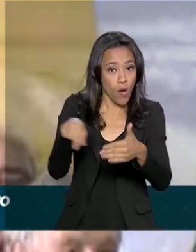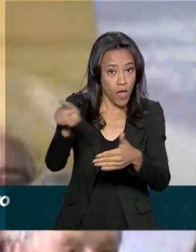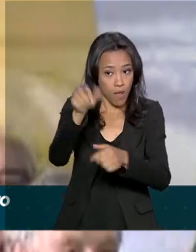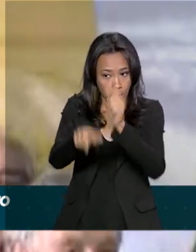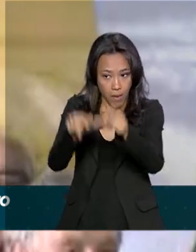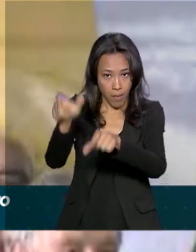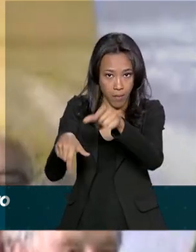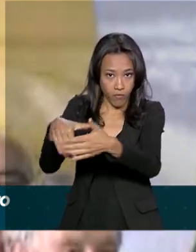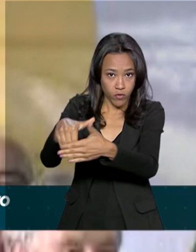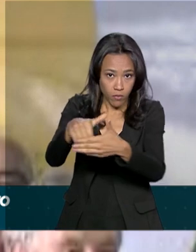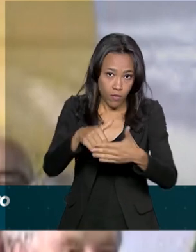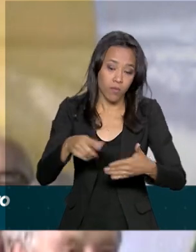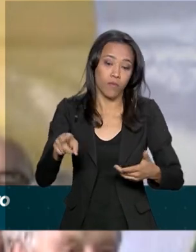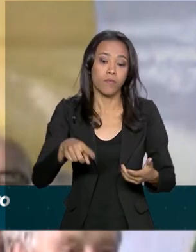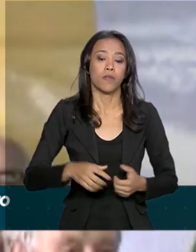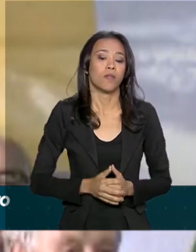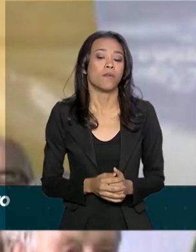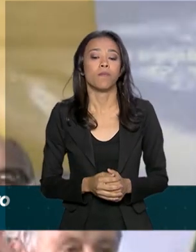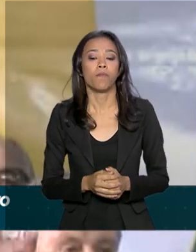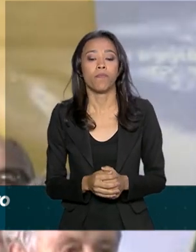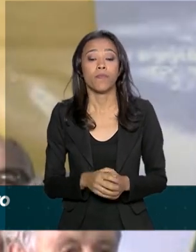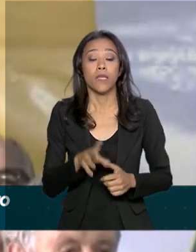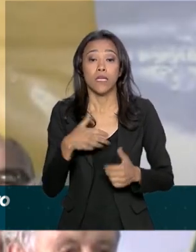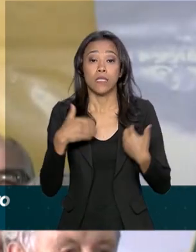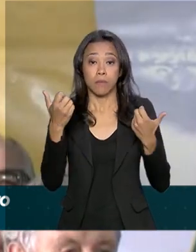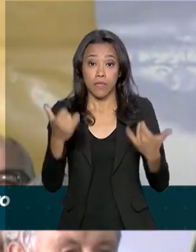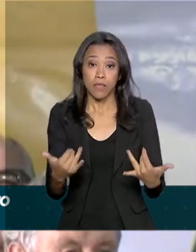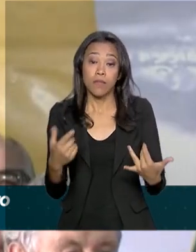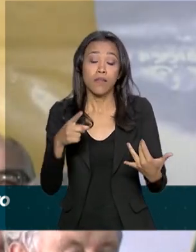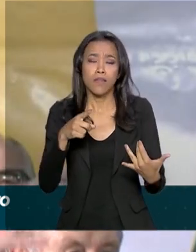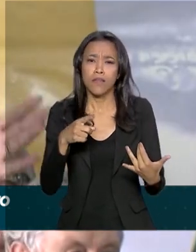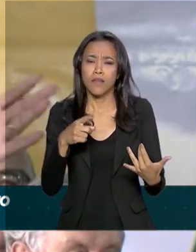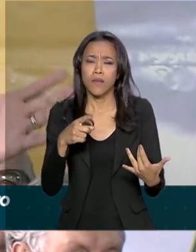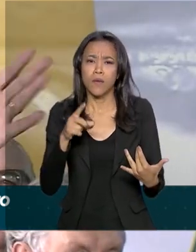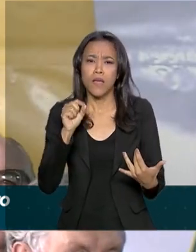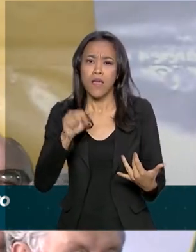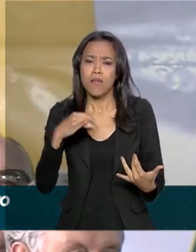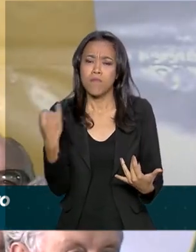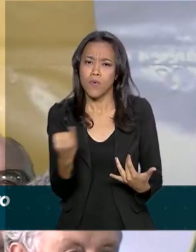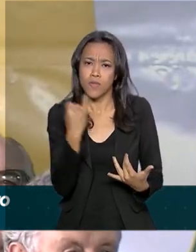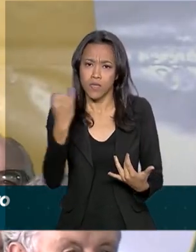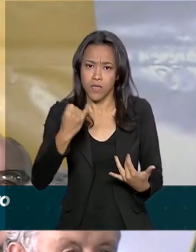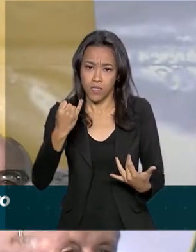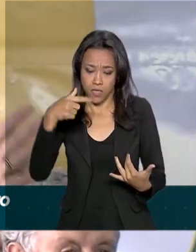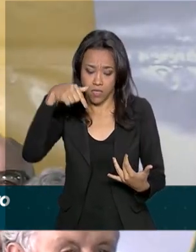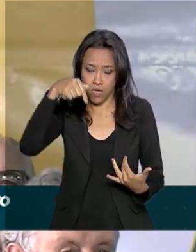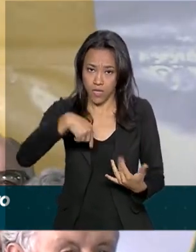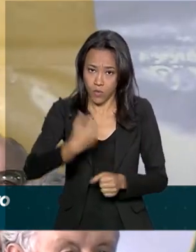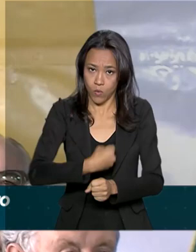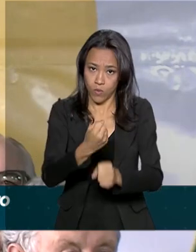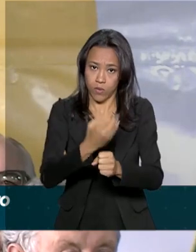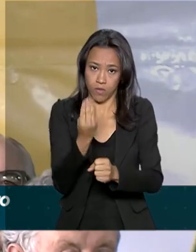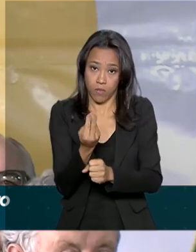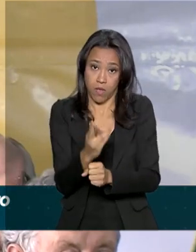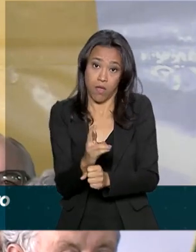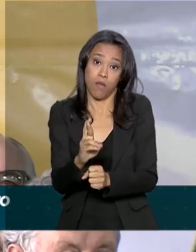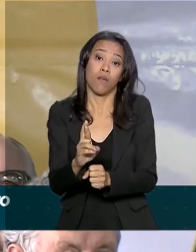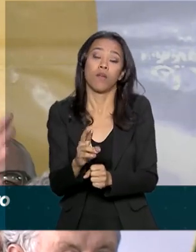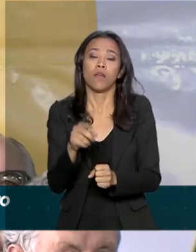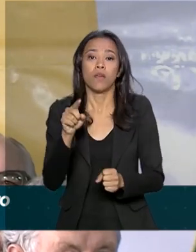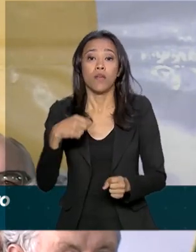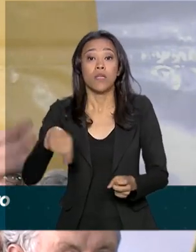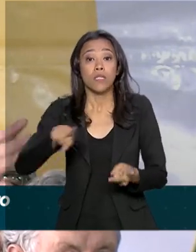nasce lá e morre no Rio Grande do Sul. Isso é importantíssimo para nós. Mas também estamos priorizando a